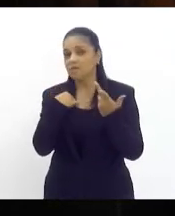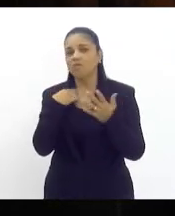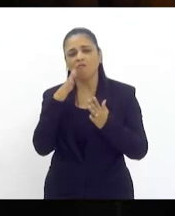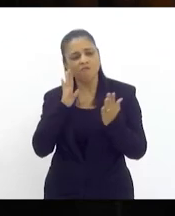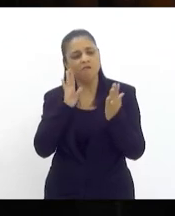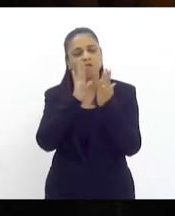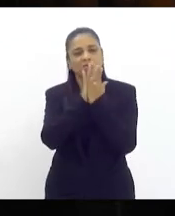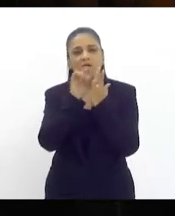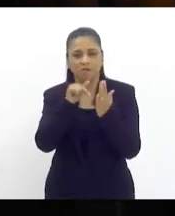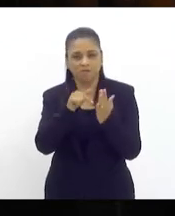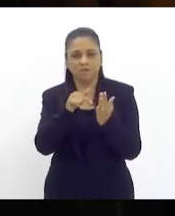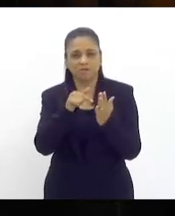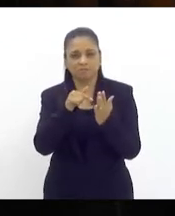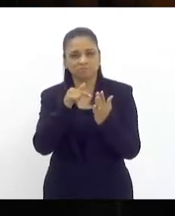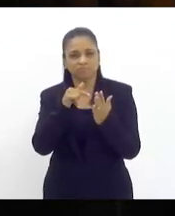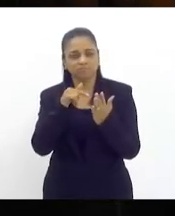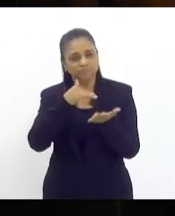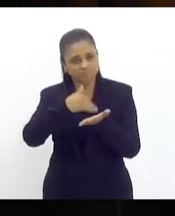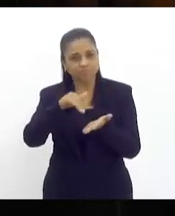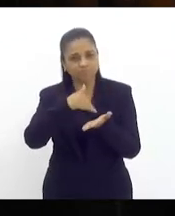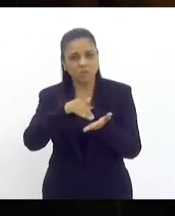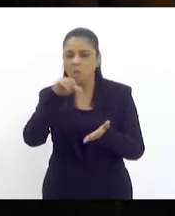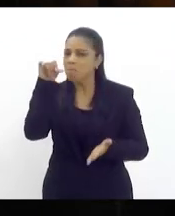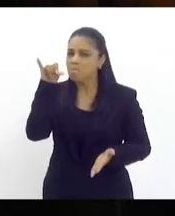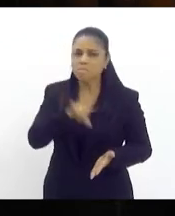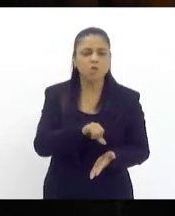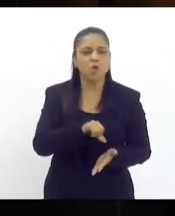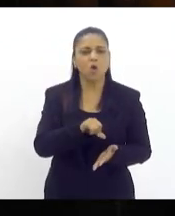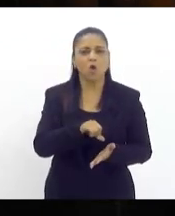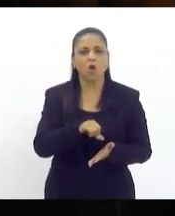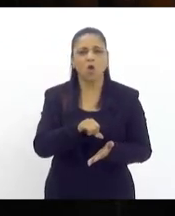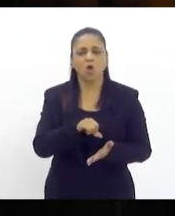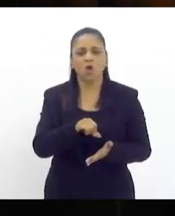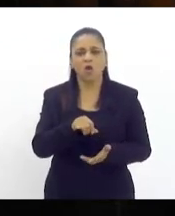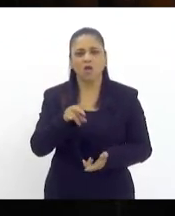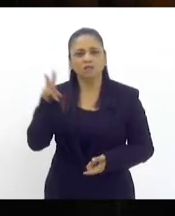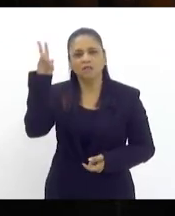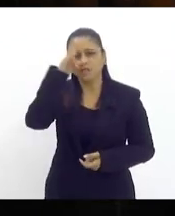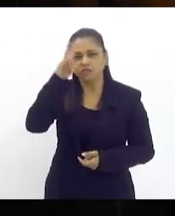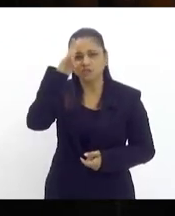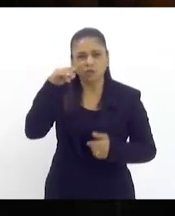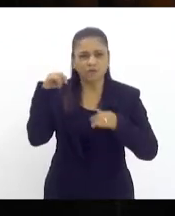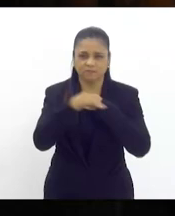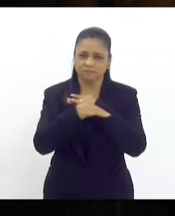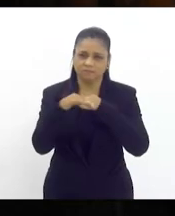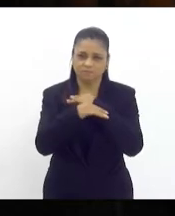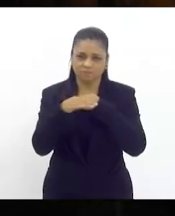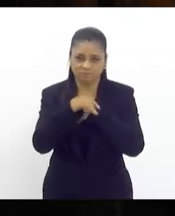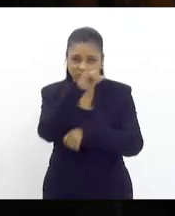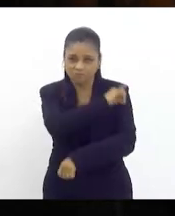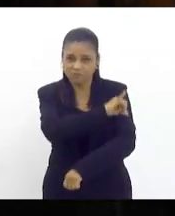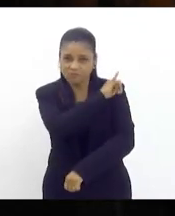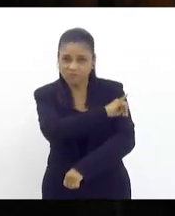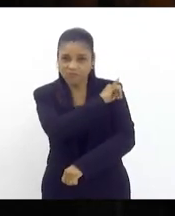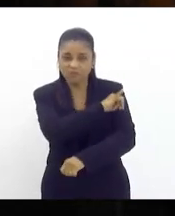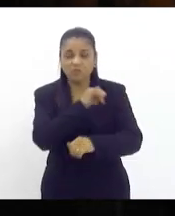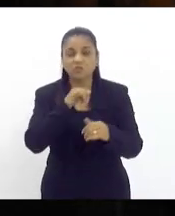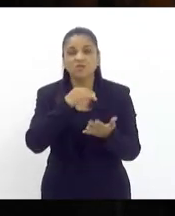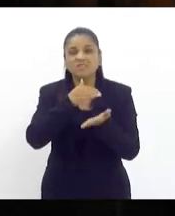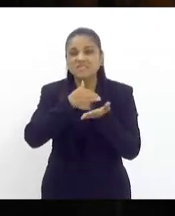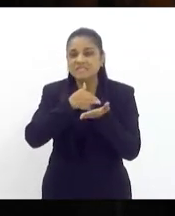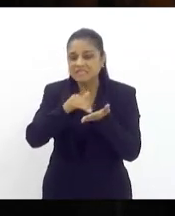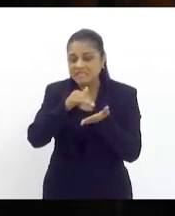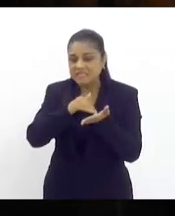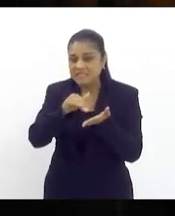na frente do secretário que ele é o pior secretário da história da cidade do Rio de Janeiro é o secretário